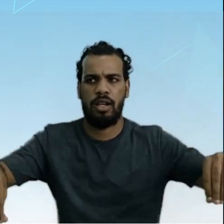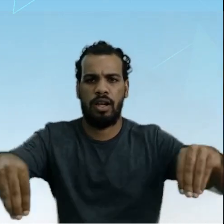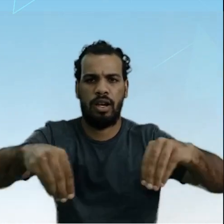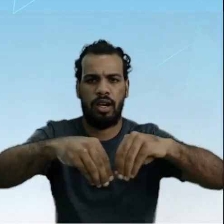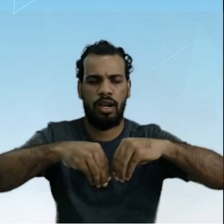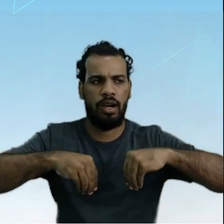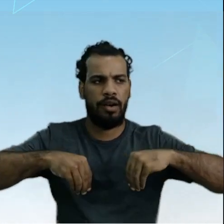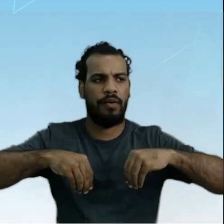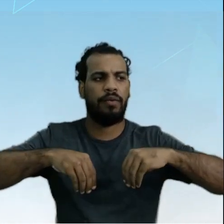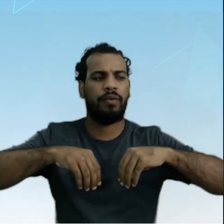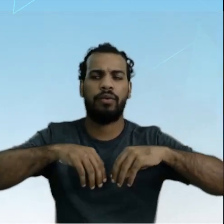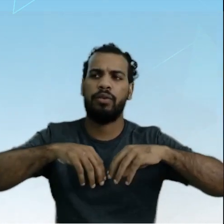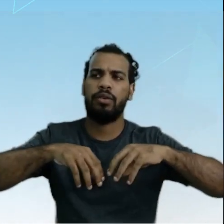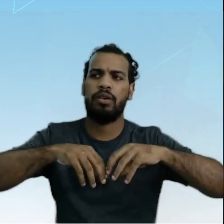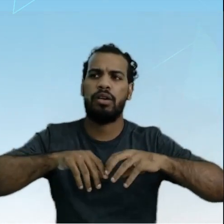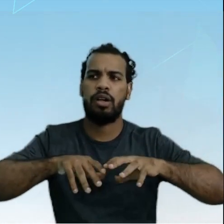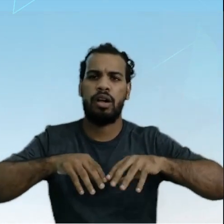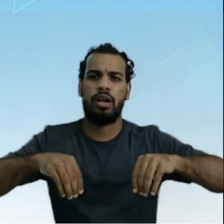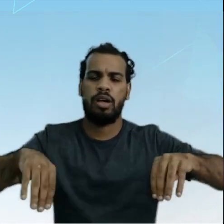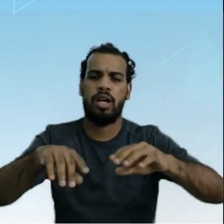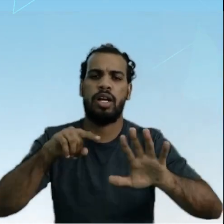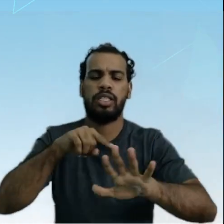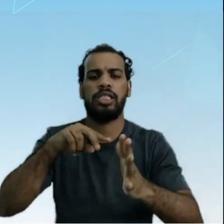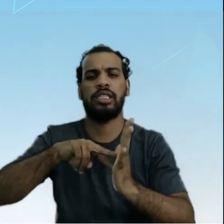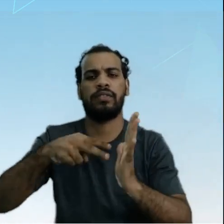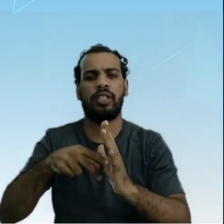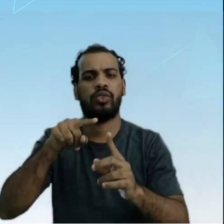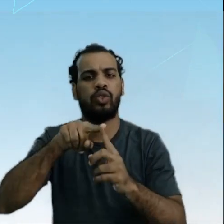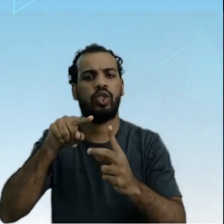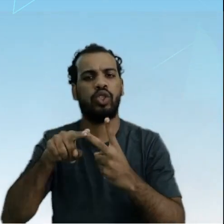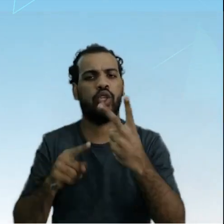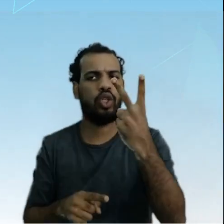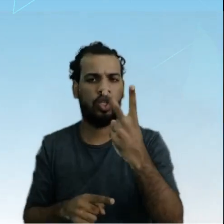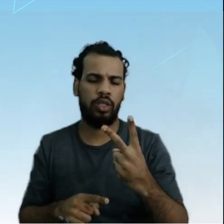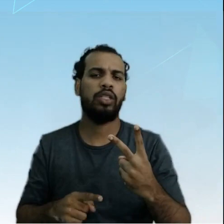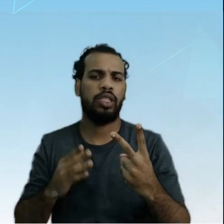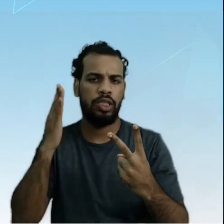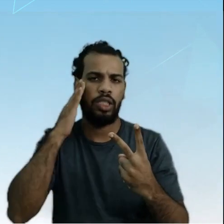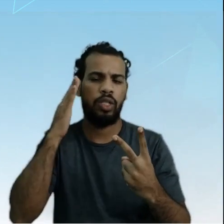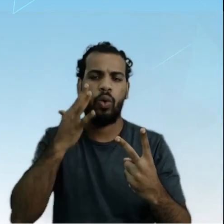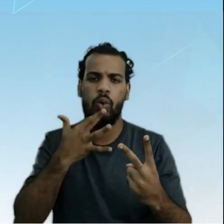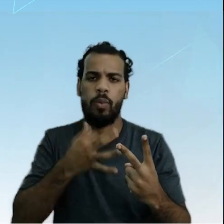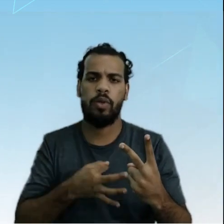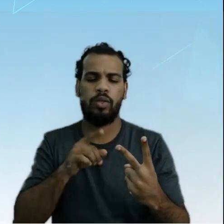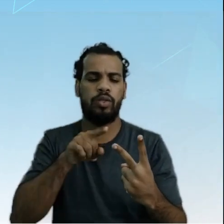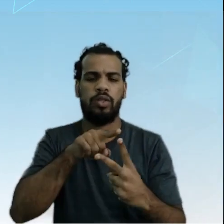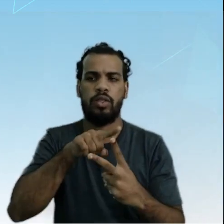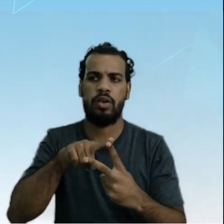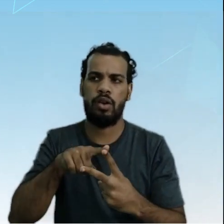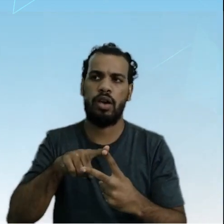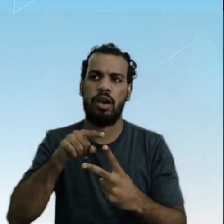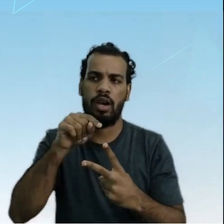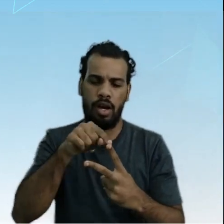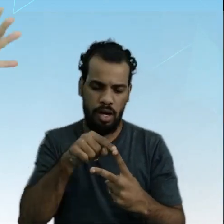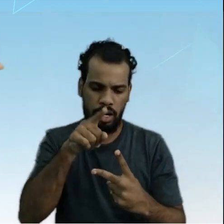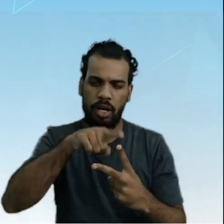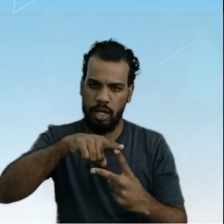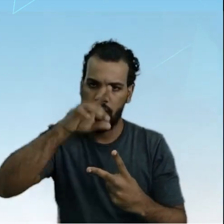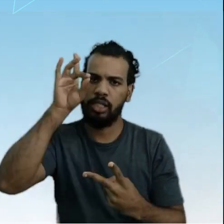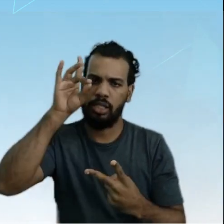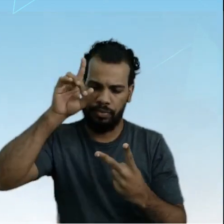a gente pode ter dois tipos de linguagem, né? Dois tipos de Interpretação interpretação. O terreiro, sim, voltado